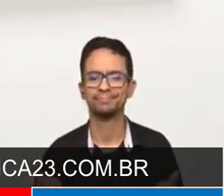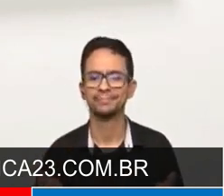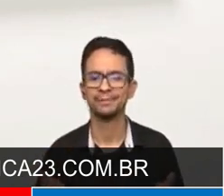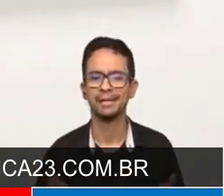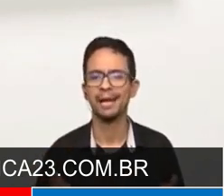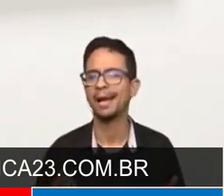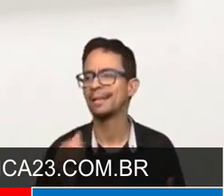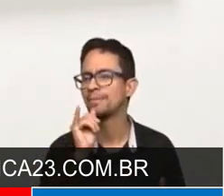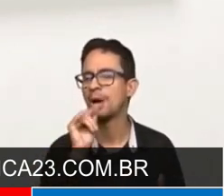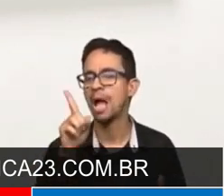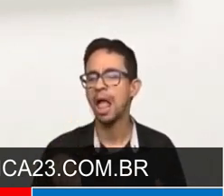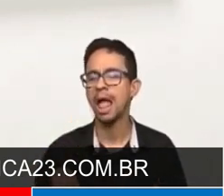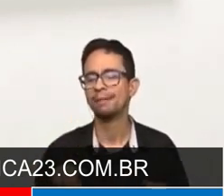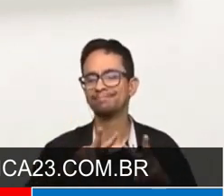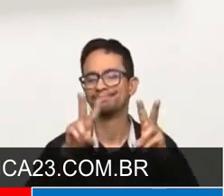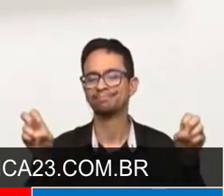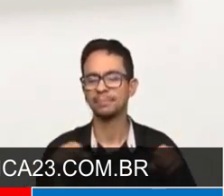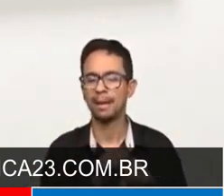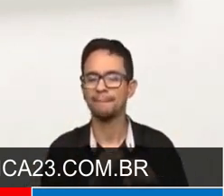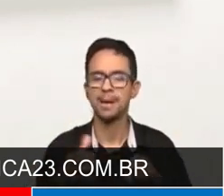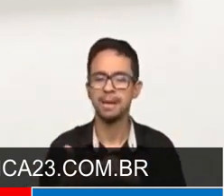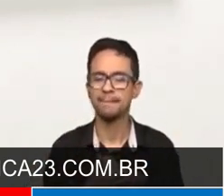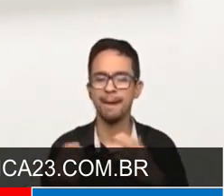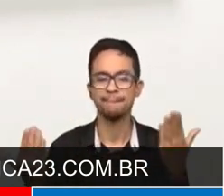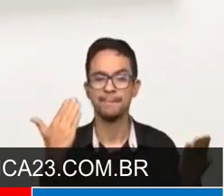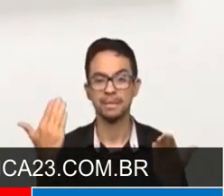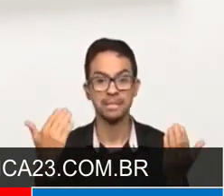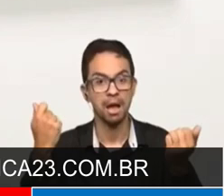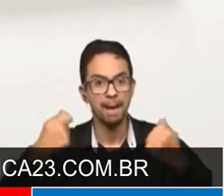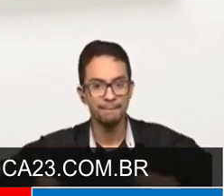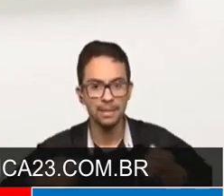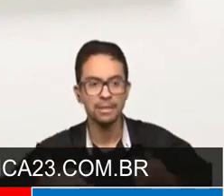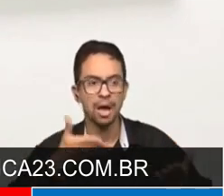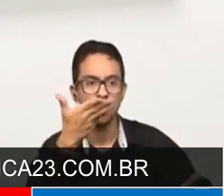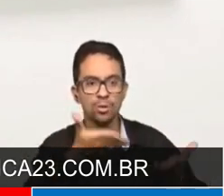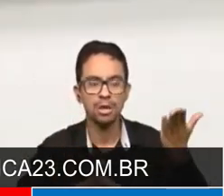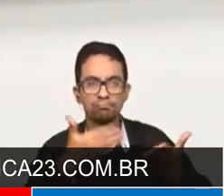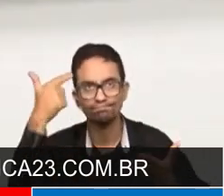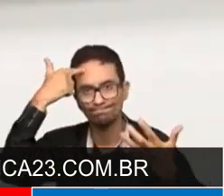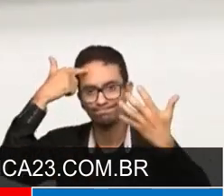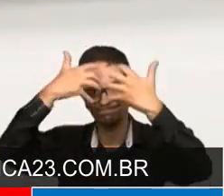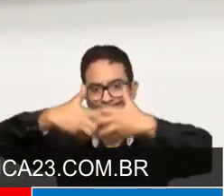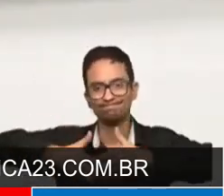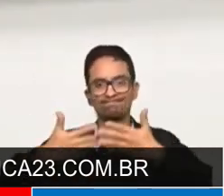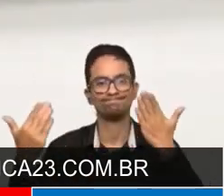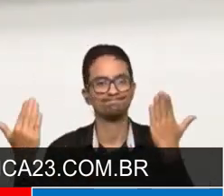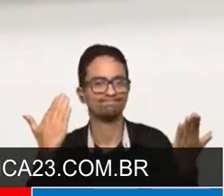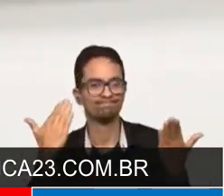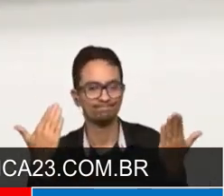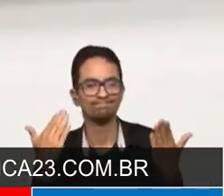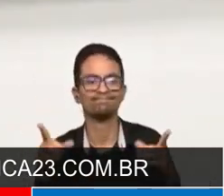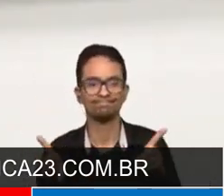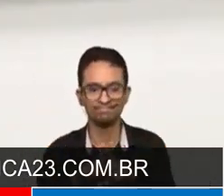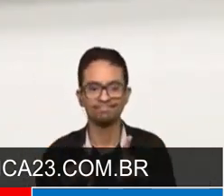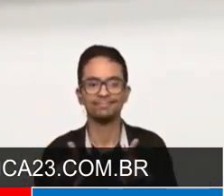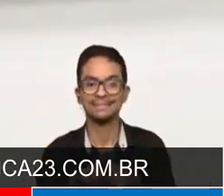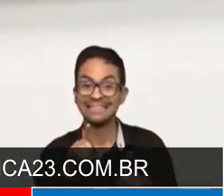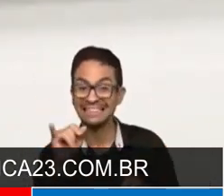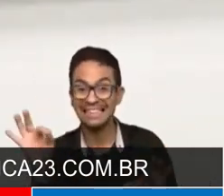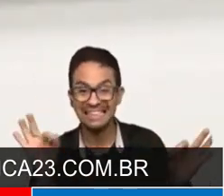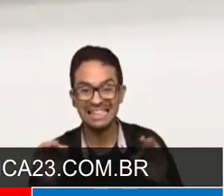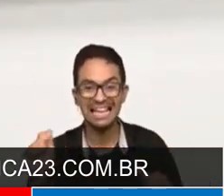pandemia psíquica e nós precisamos cuidar do nosso mental. Se você não cuida da sua